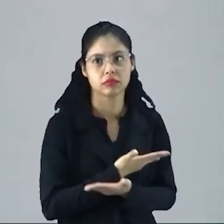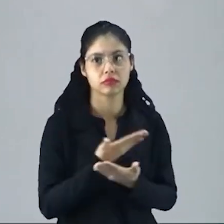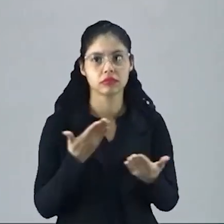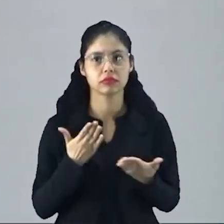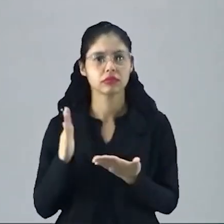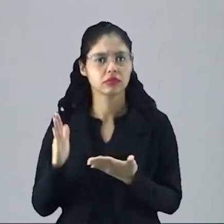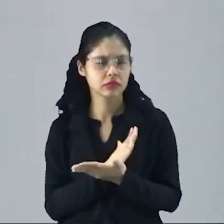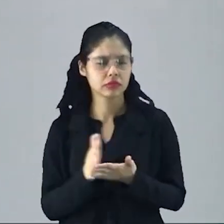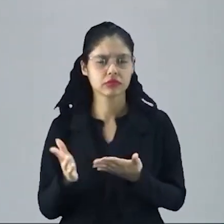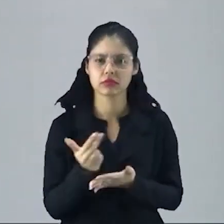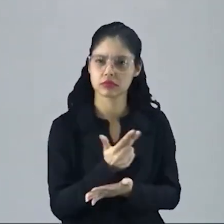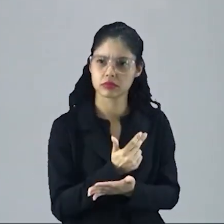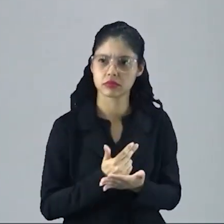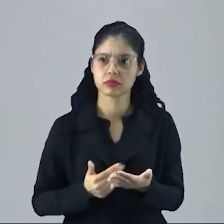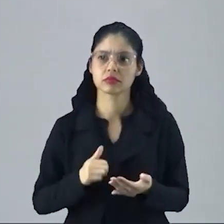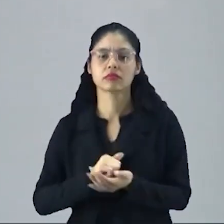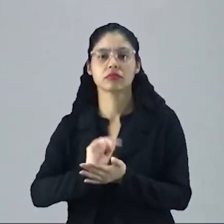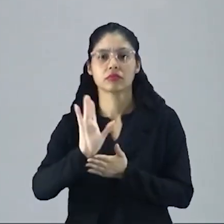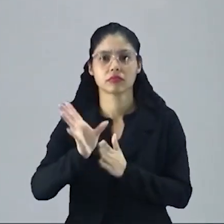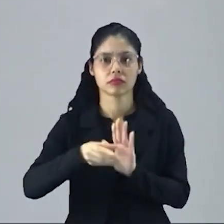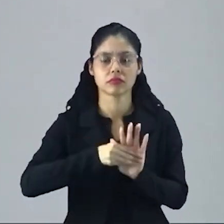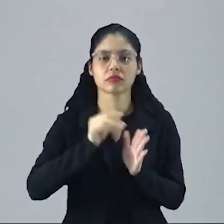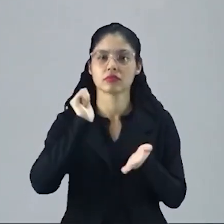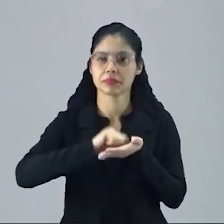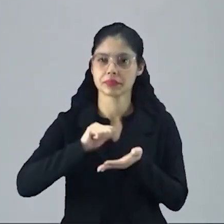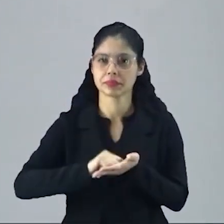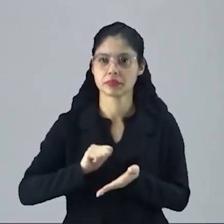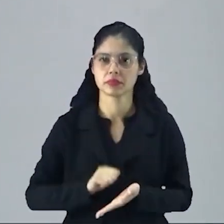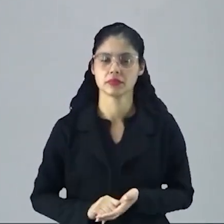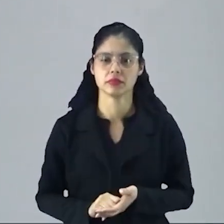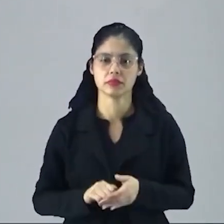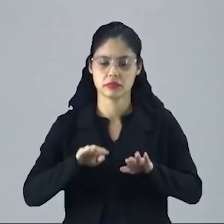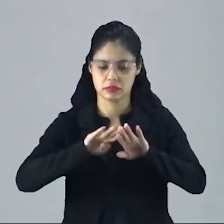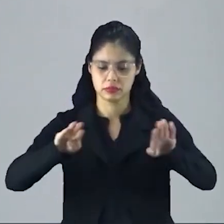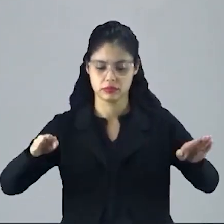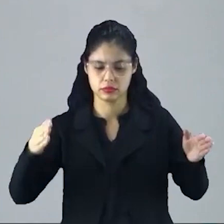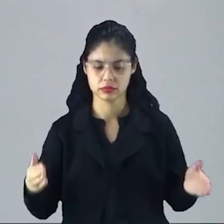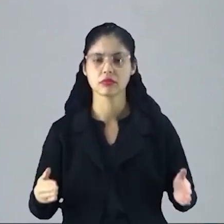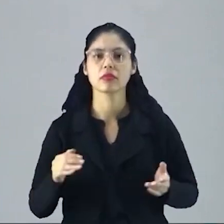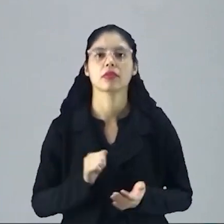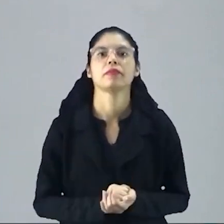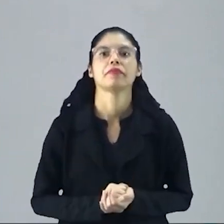vocês que alguns artistas colocavam um caderninho na sua mesinha